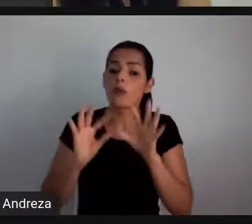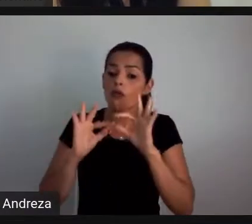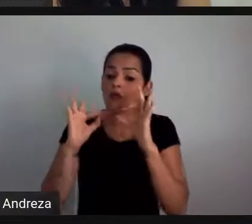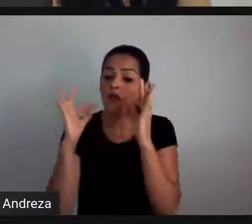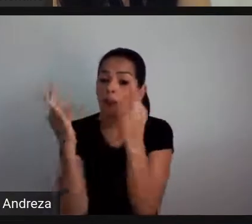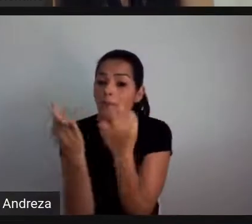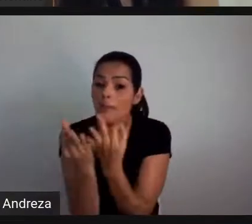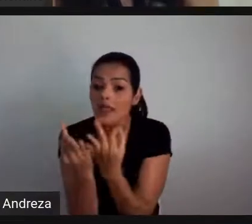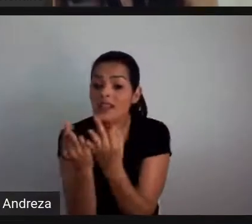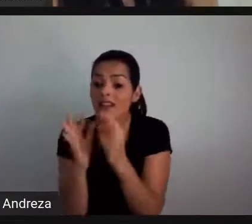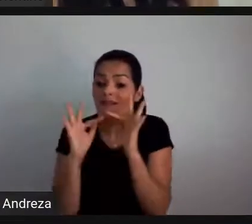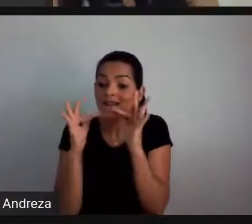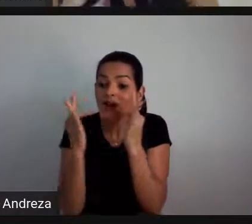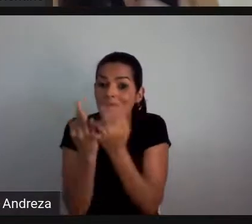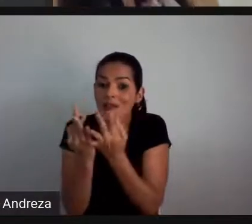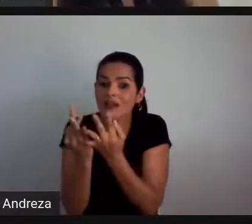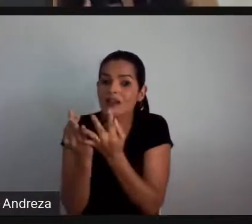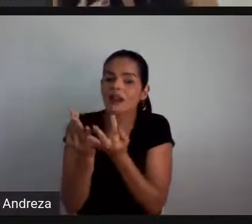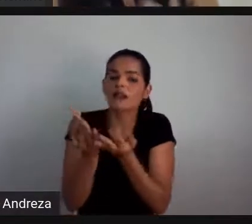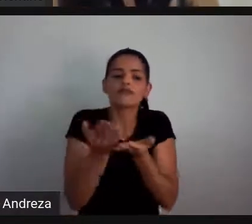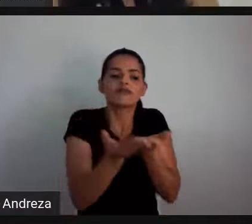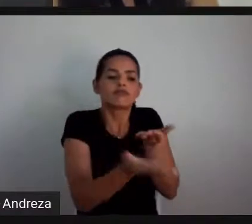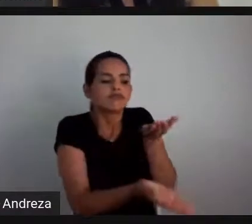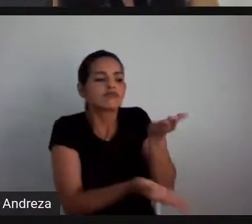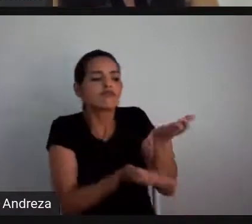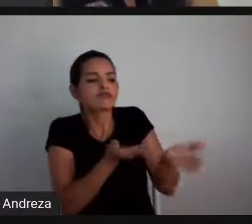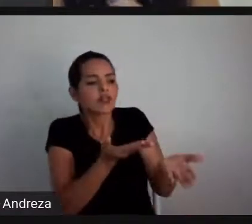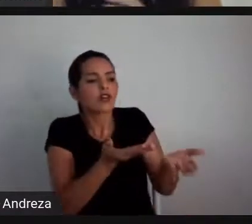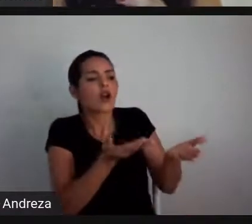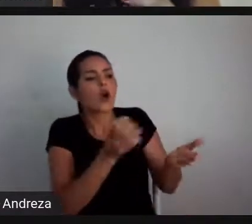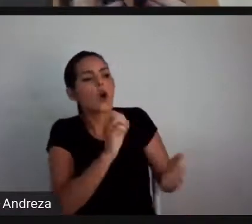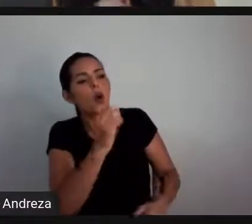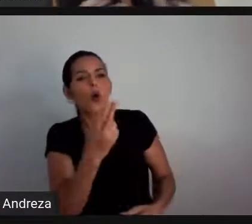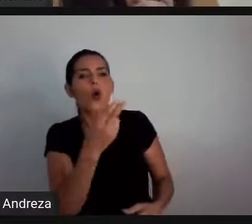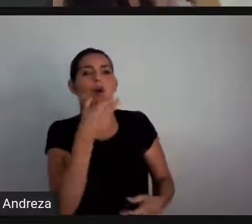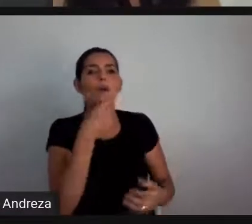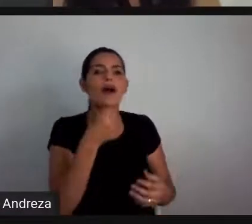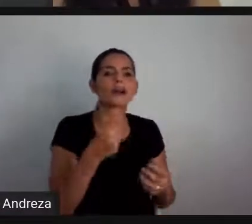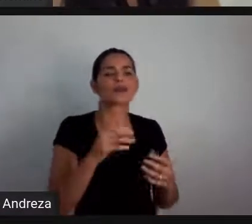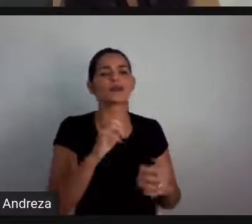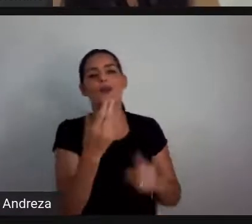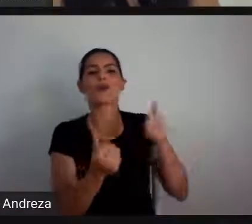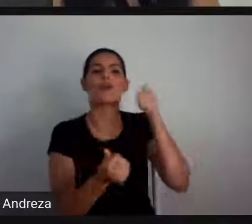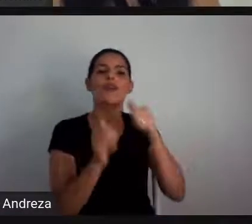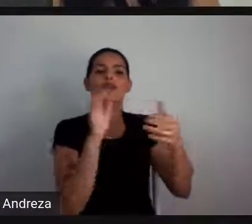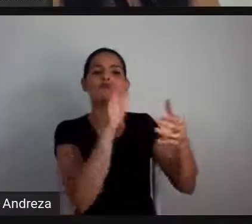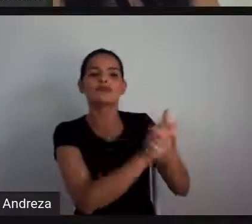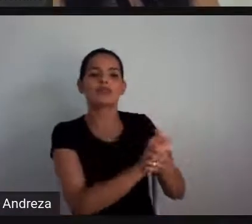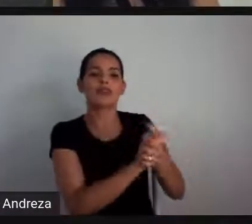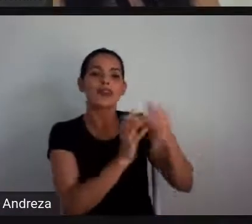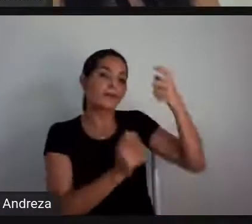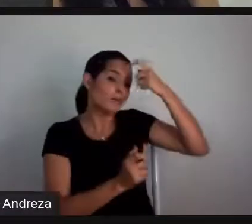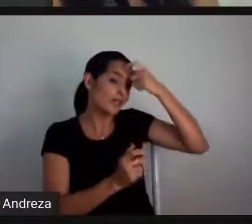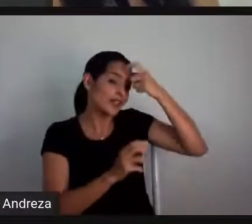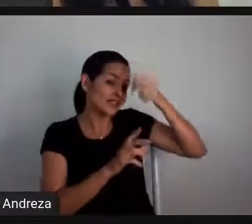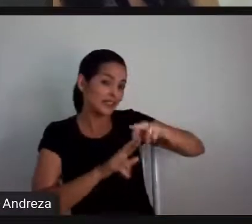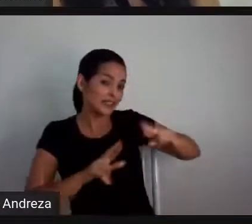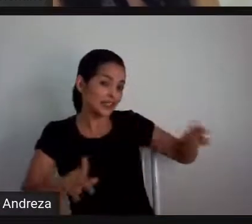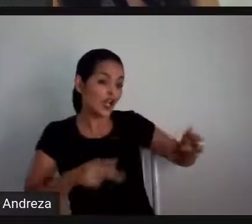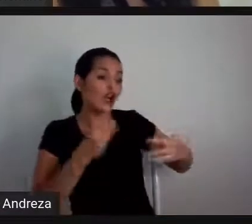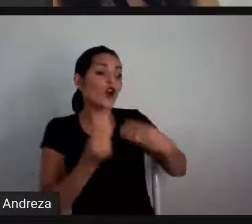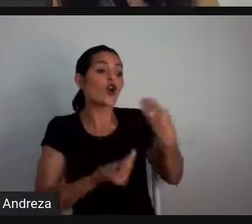família, mesmo, assim, abordar esse tema com o cônjuge, mesmo só que às vezes o cônjuge pensa um pouco diferente, né? Então, assim, como